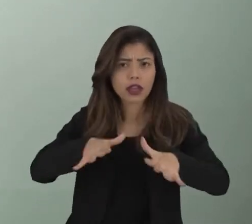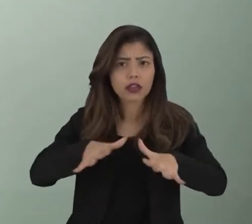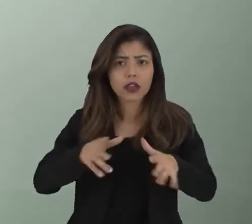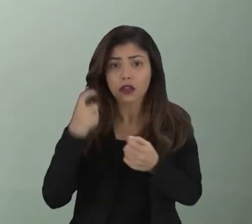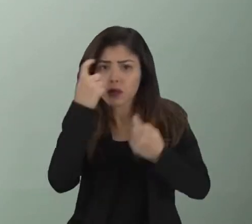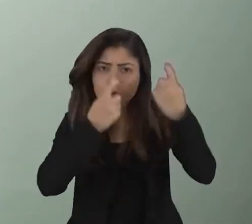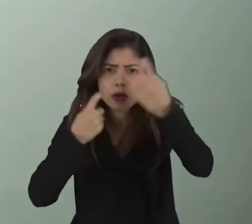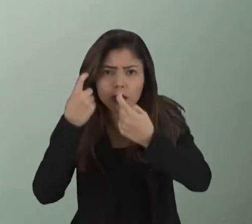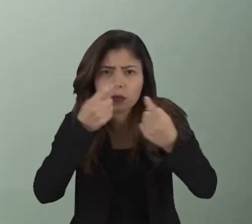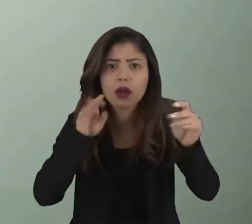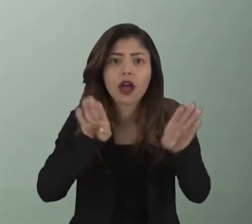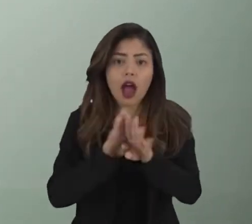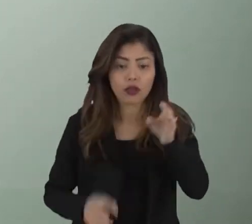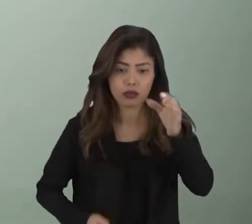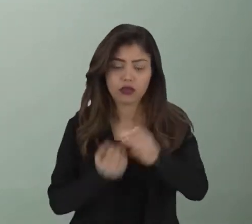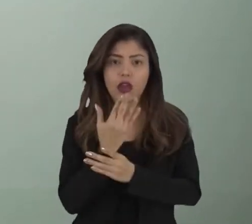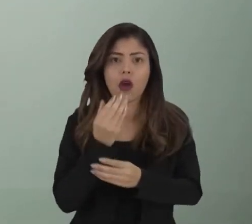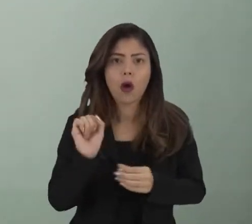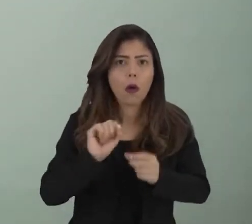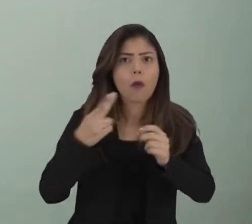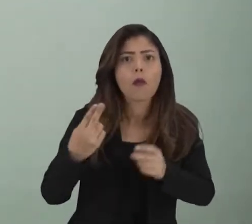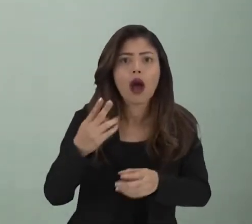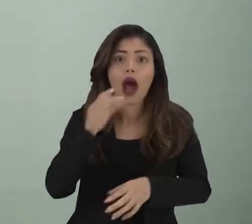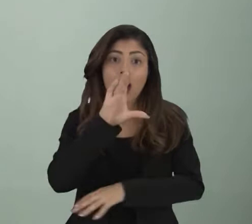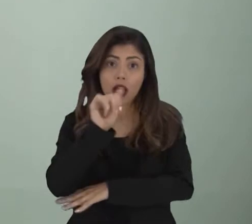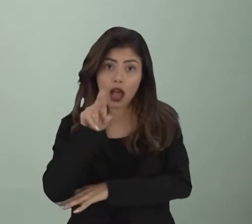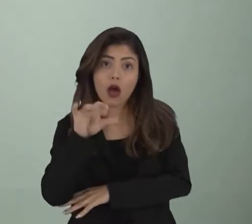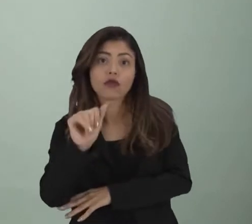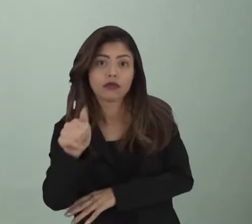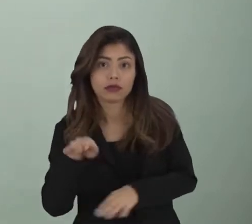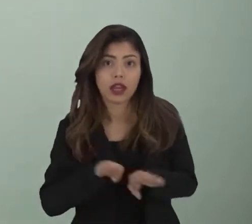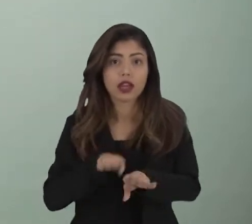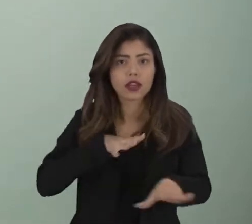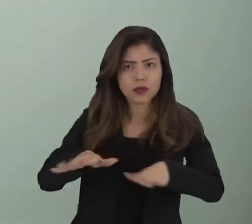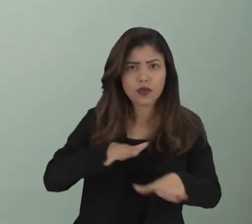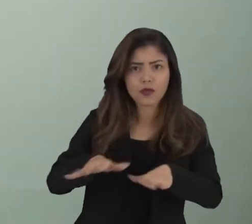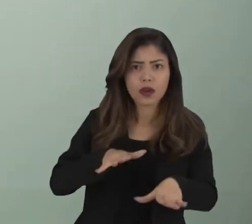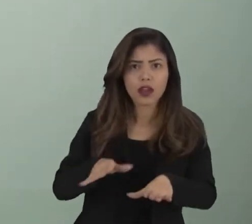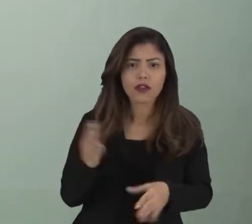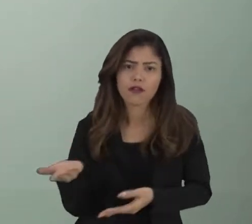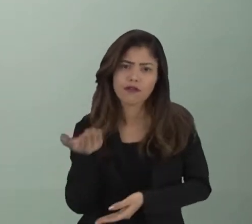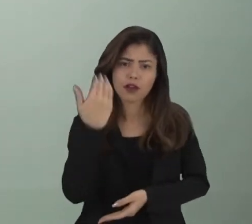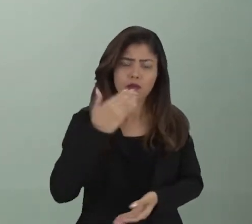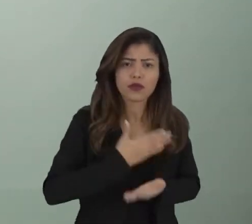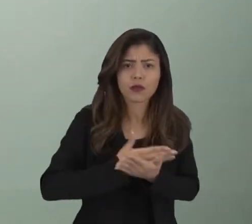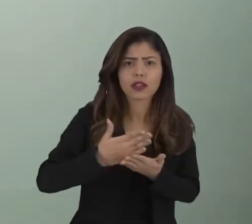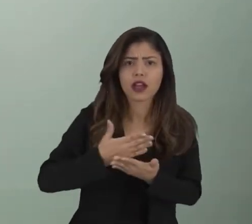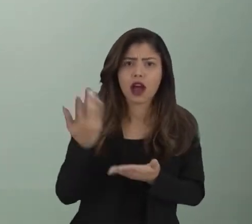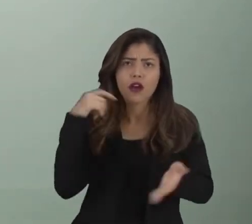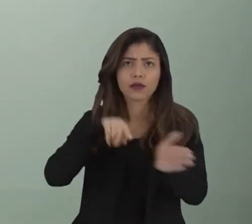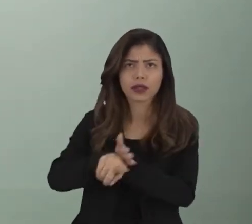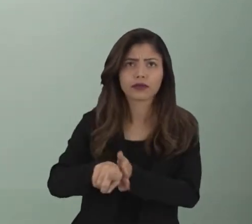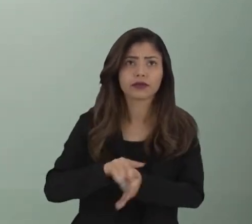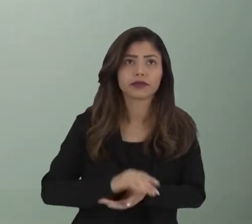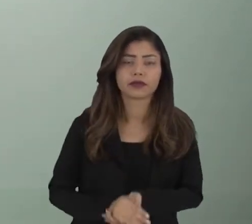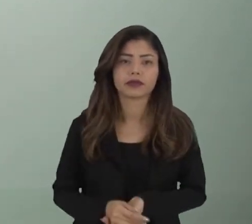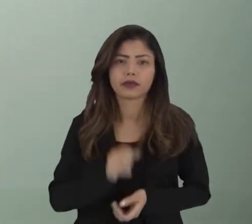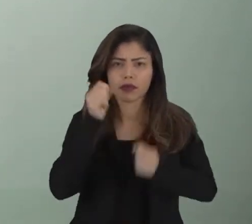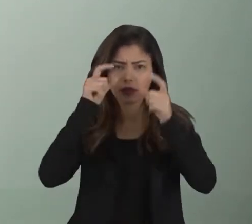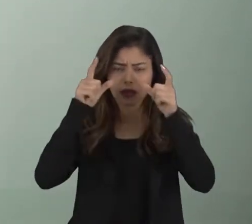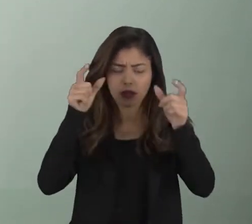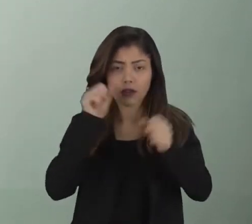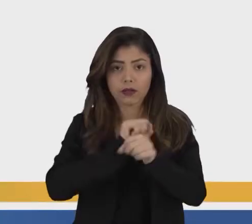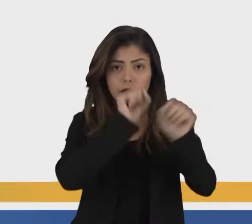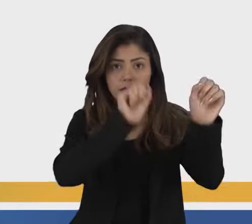com a origem, com a causa desses movimentos. Vamos começar esse estudo fazendo algumas perguntas. Então prestem atenção